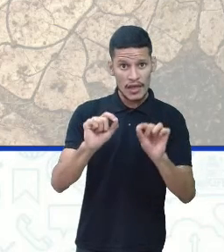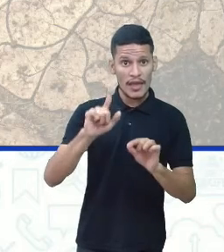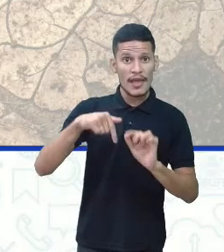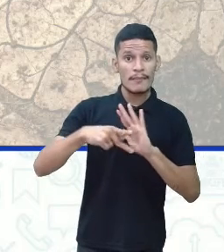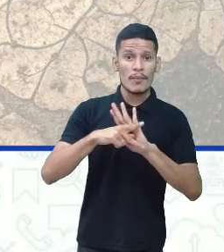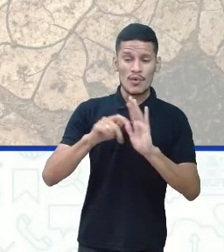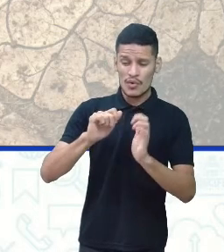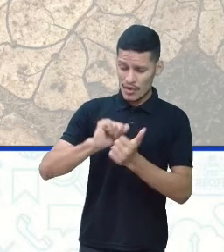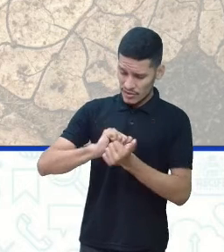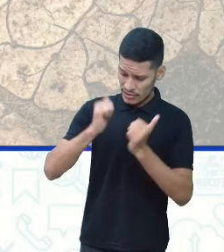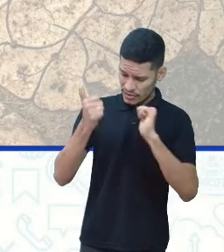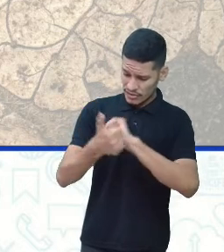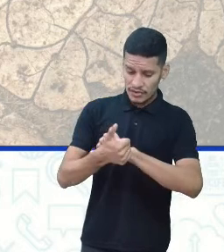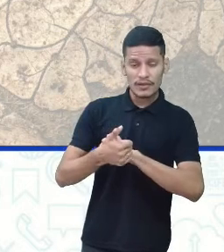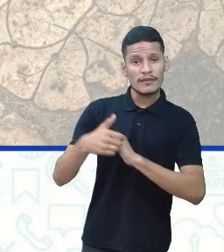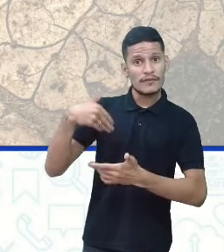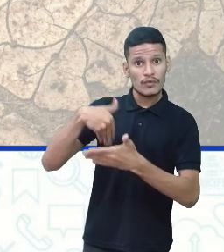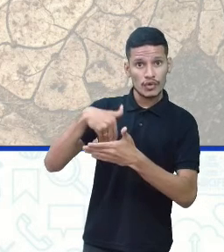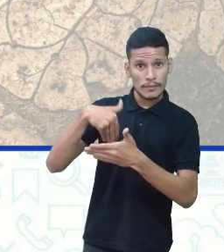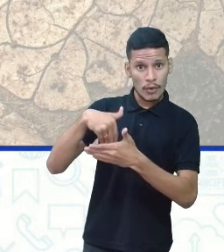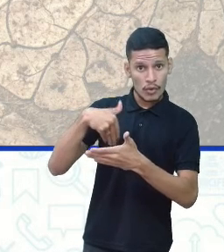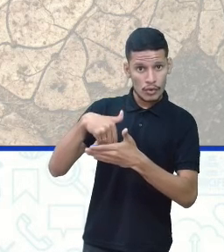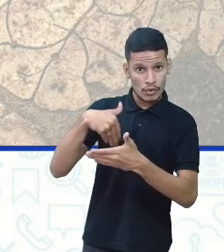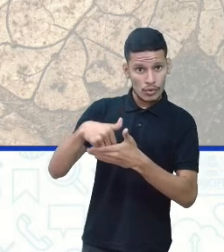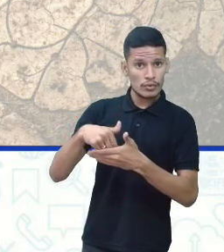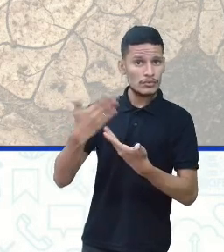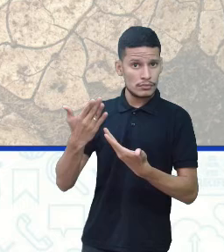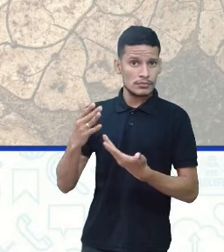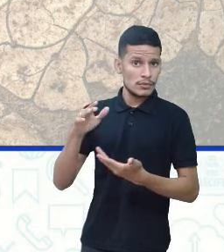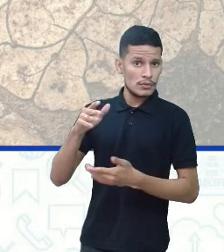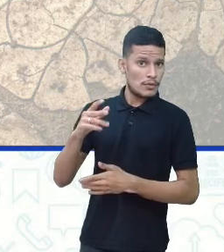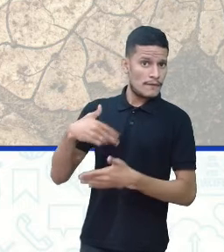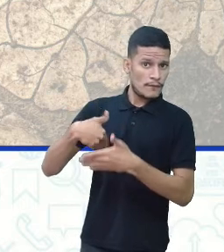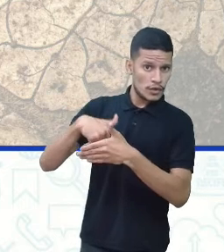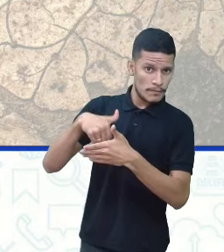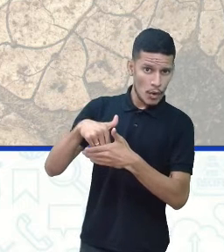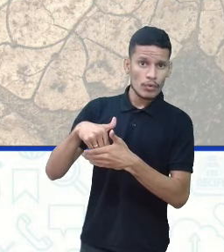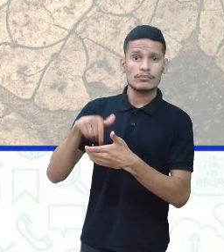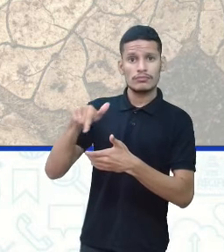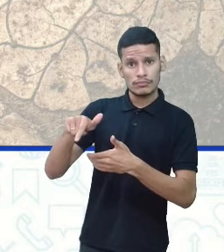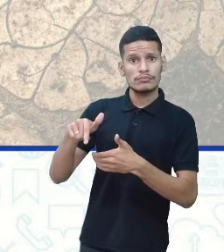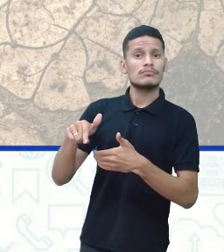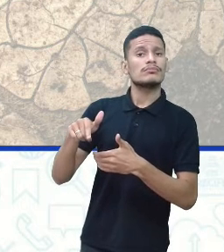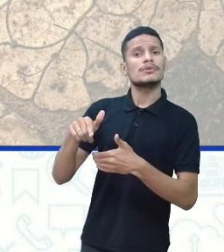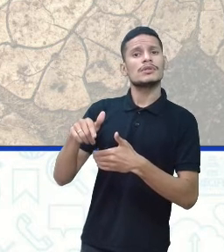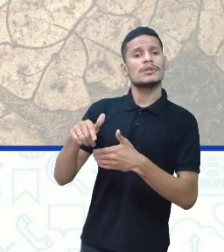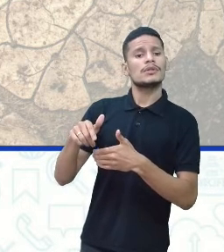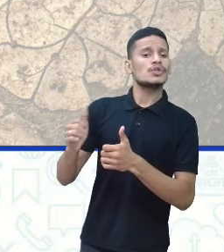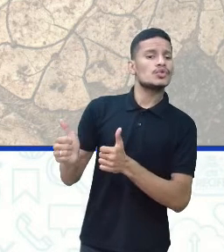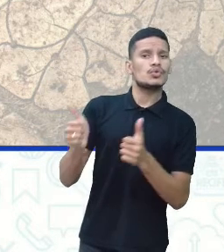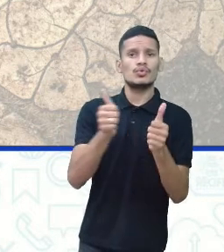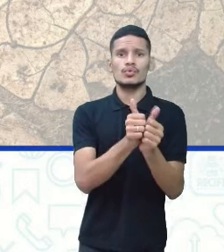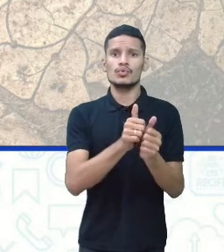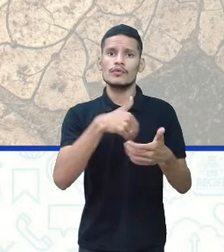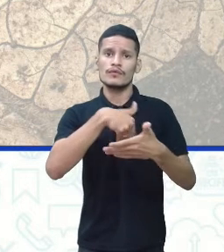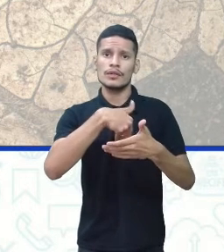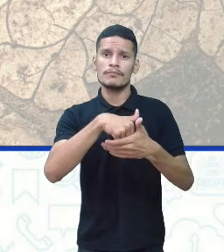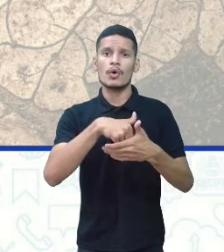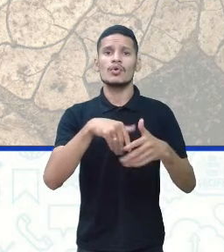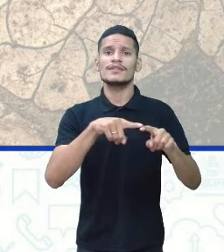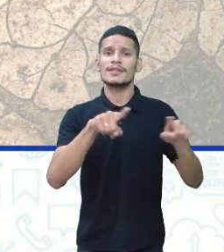uma adaptação do futebol convencional com o futebol de salão, né? Ou seja,